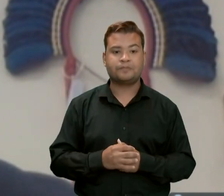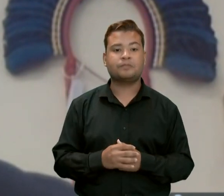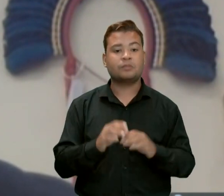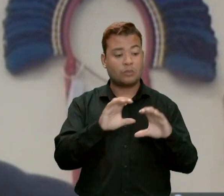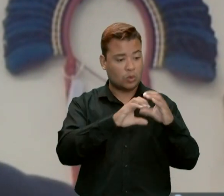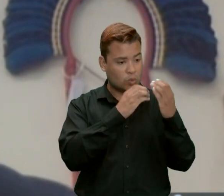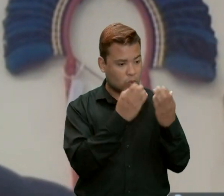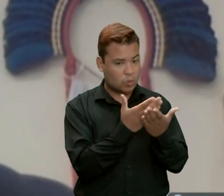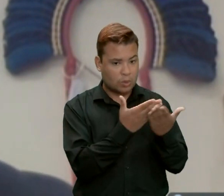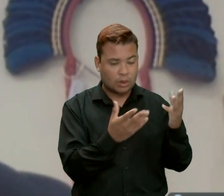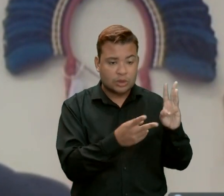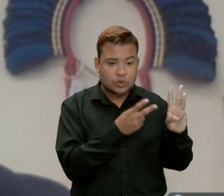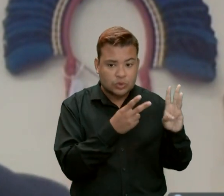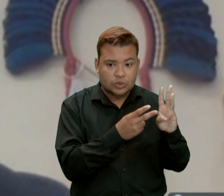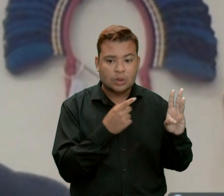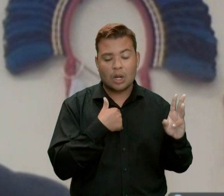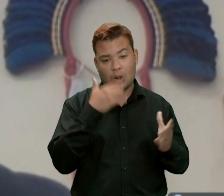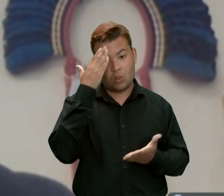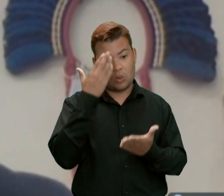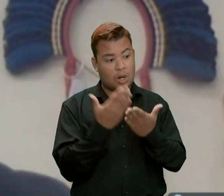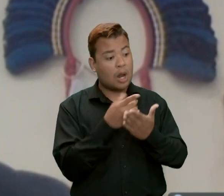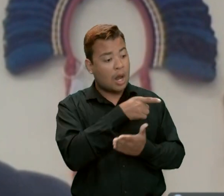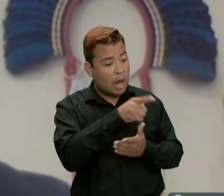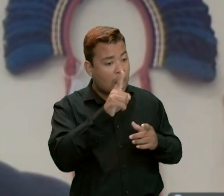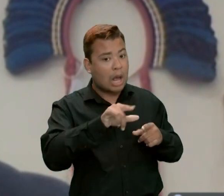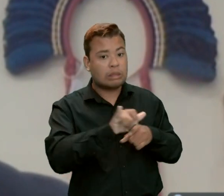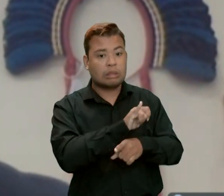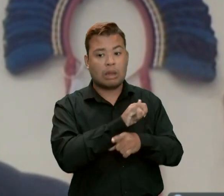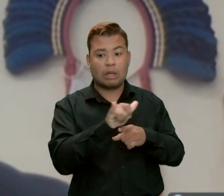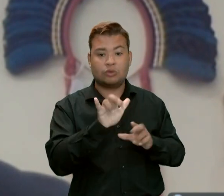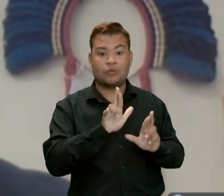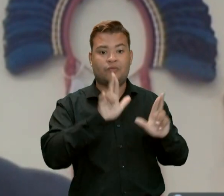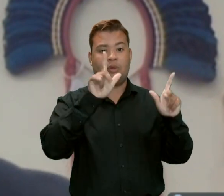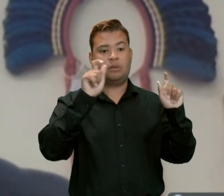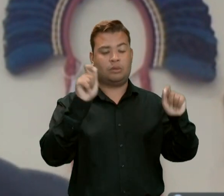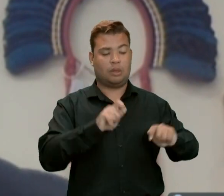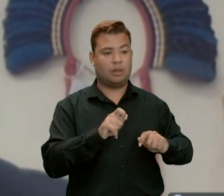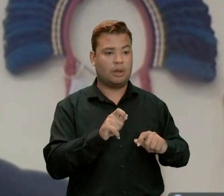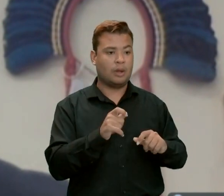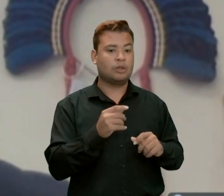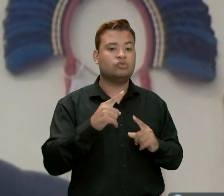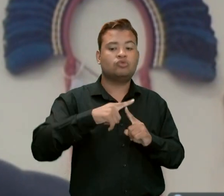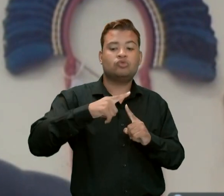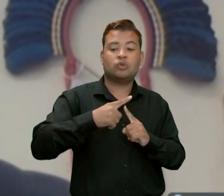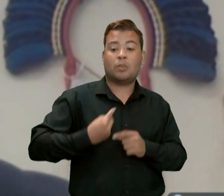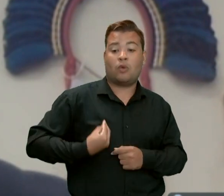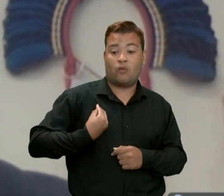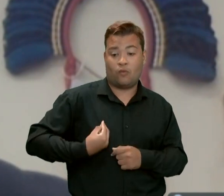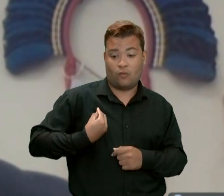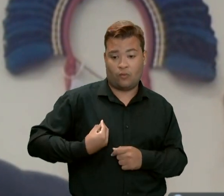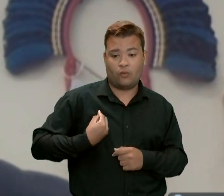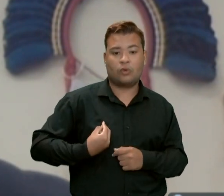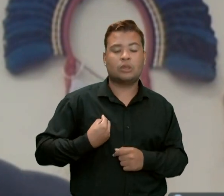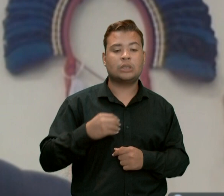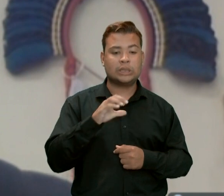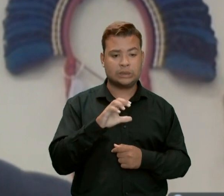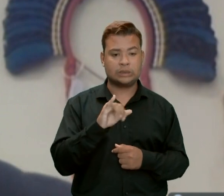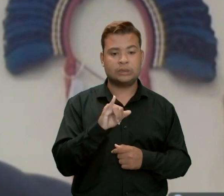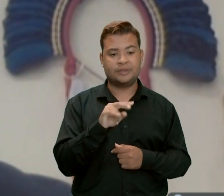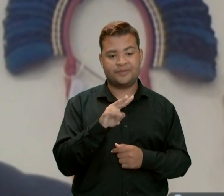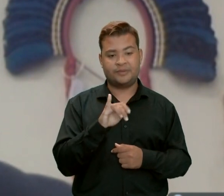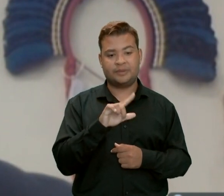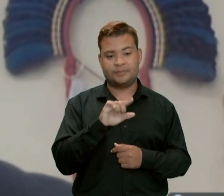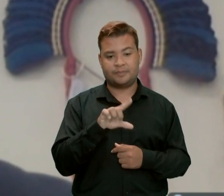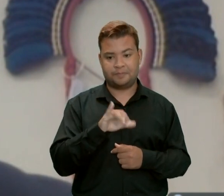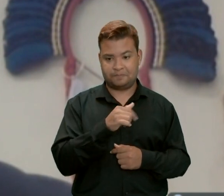indígenas, acredito eu, são essa alternativa civilizatória a esse modelo de civilização, esse modelo de